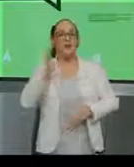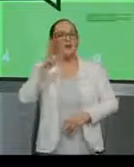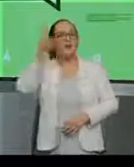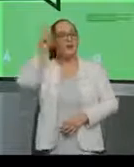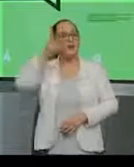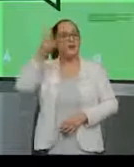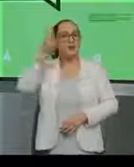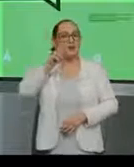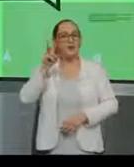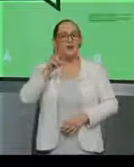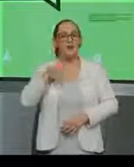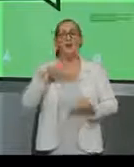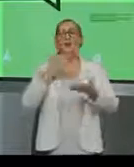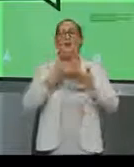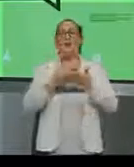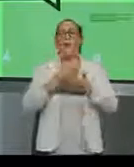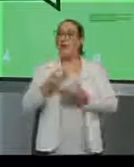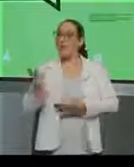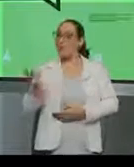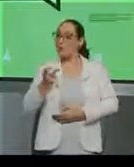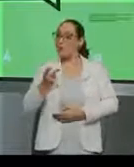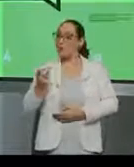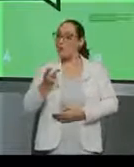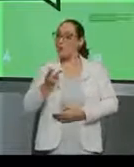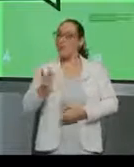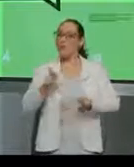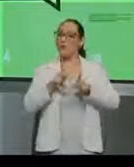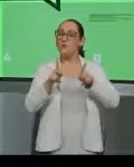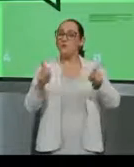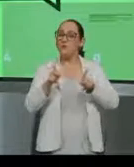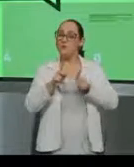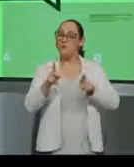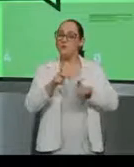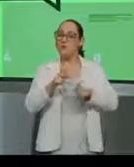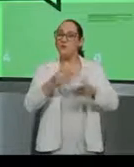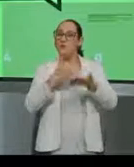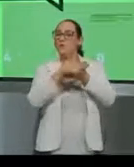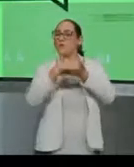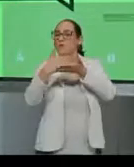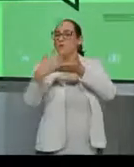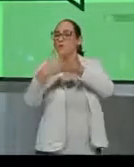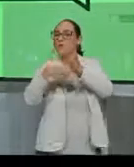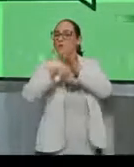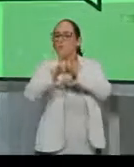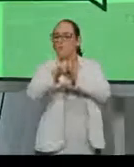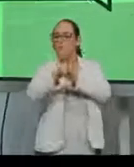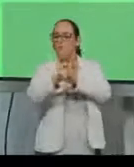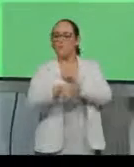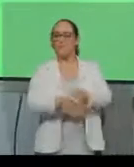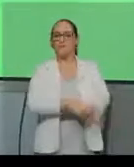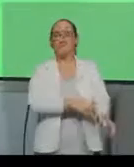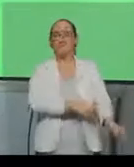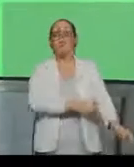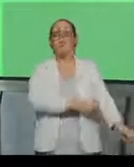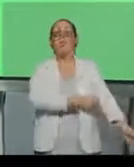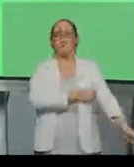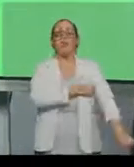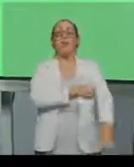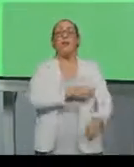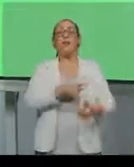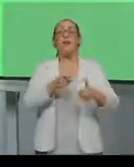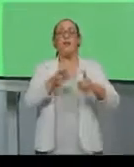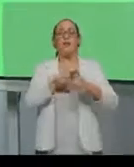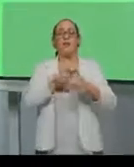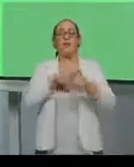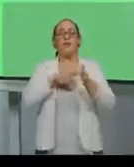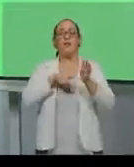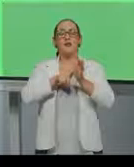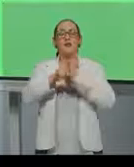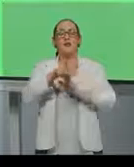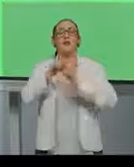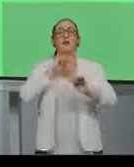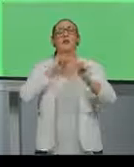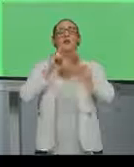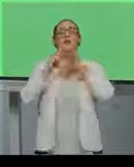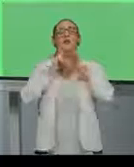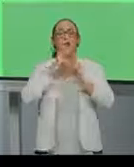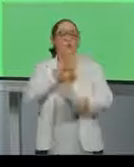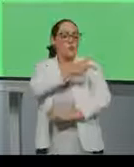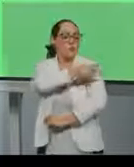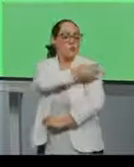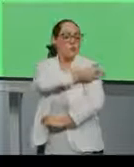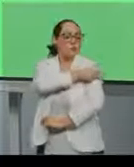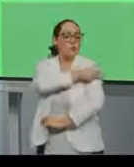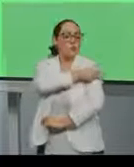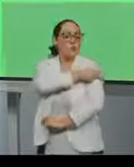Viviane e do professor Clédson, vamos passar para as nossas perguntas. Nossa primeira pergunta de hoje é uma dúvida de 7º